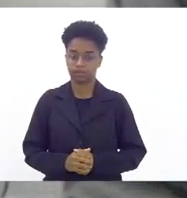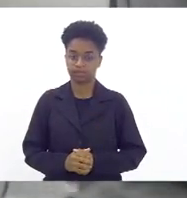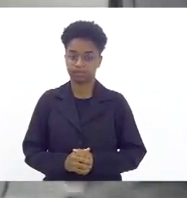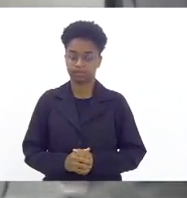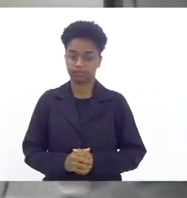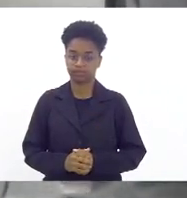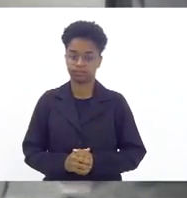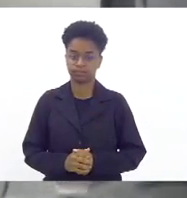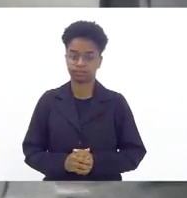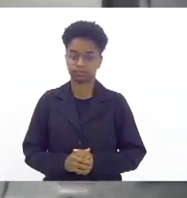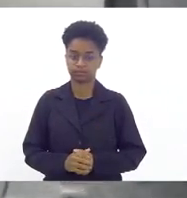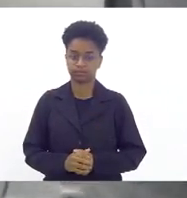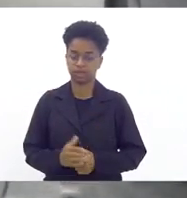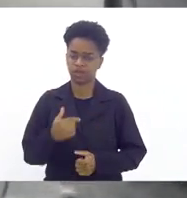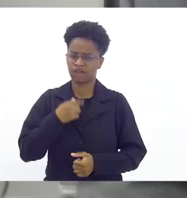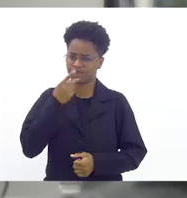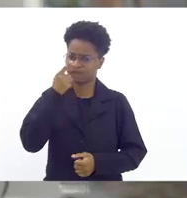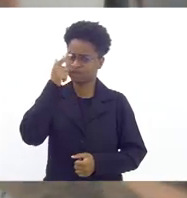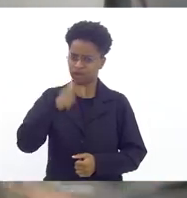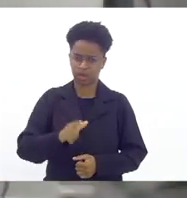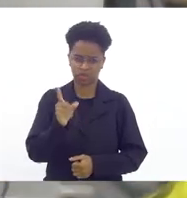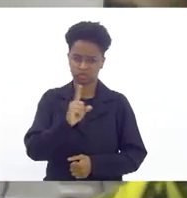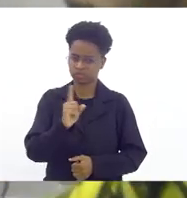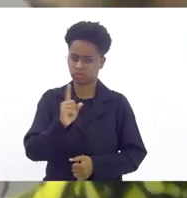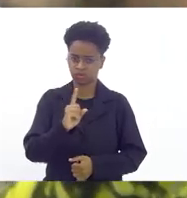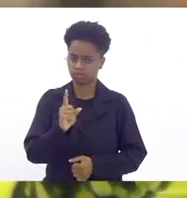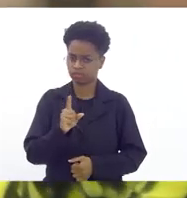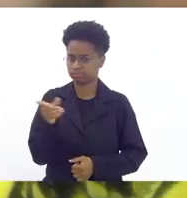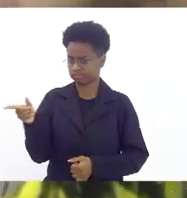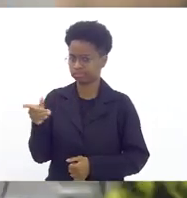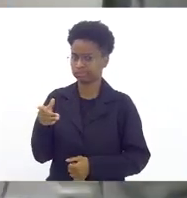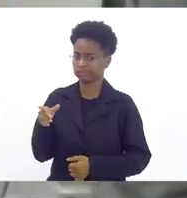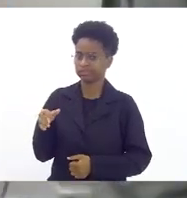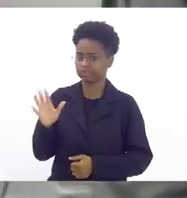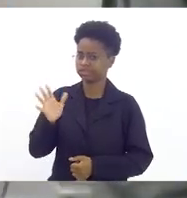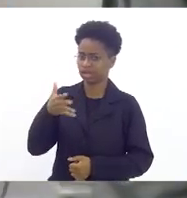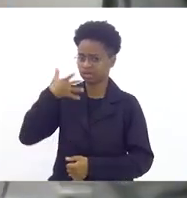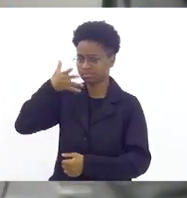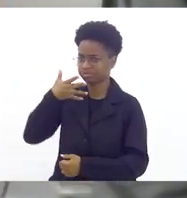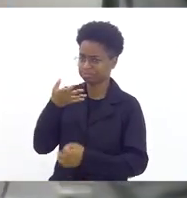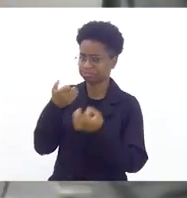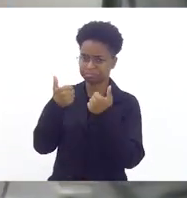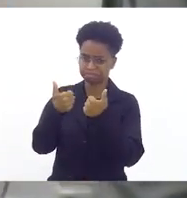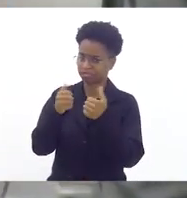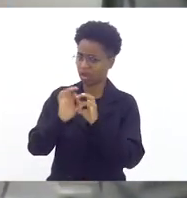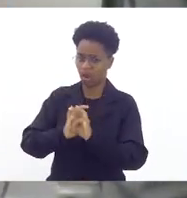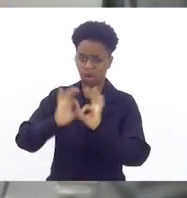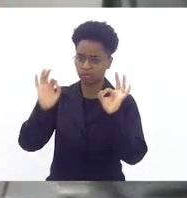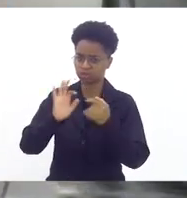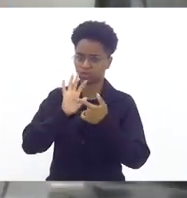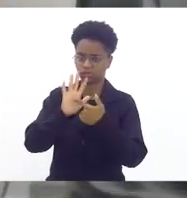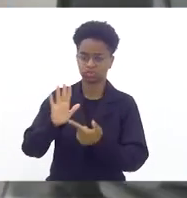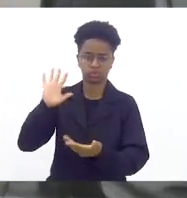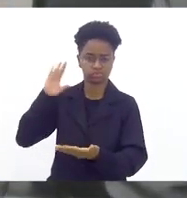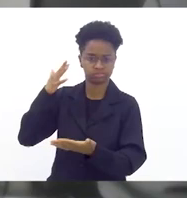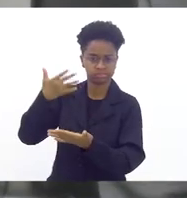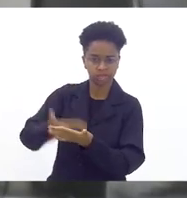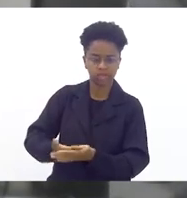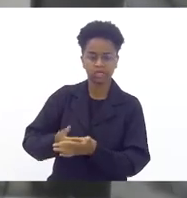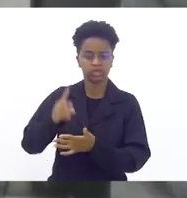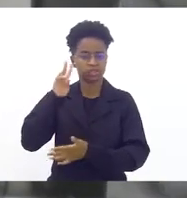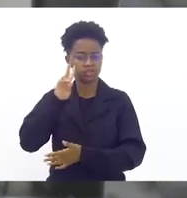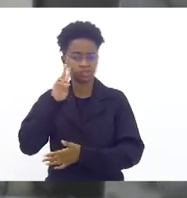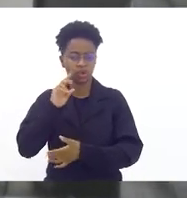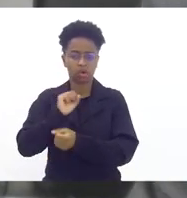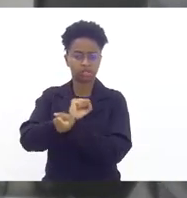não vou repetir o que bem disse o Josemar, fez um histórico da escravidão,